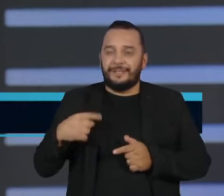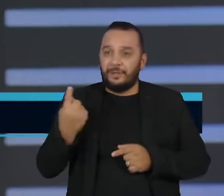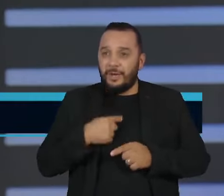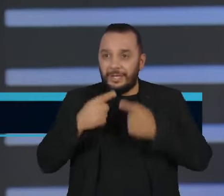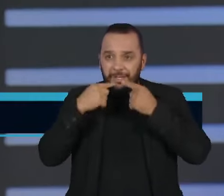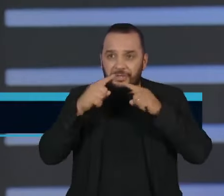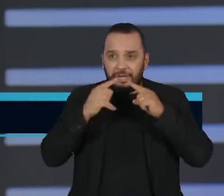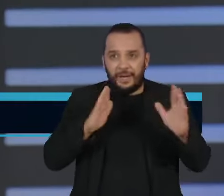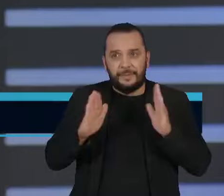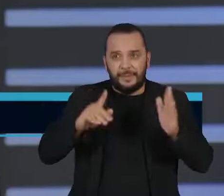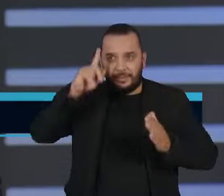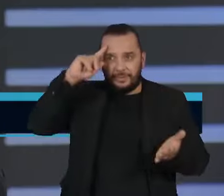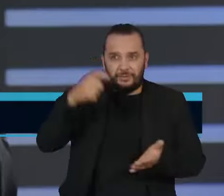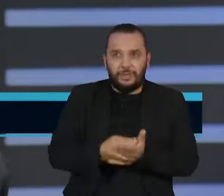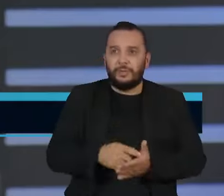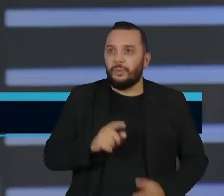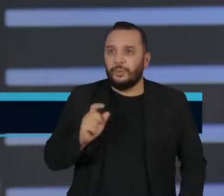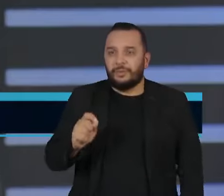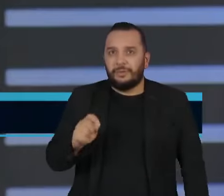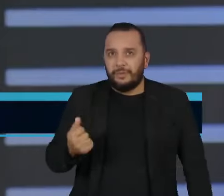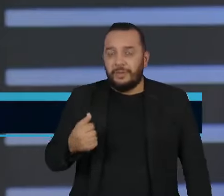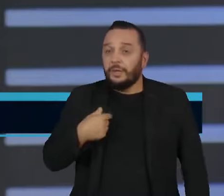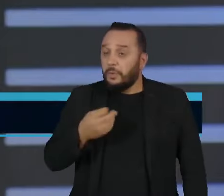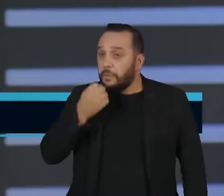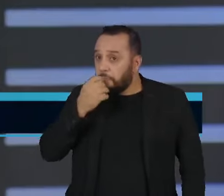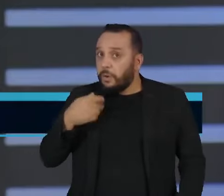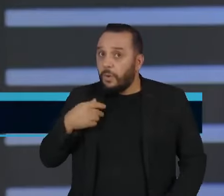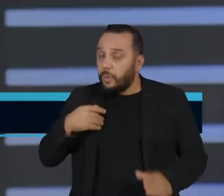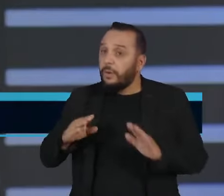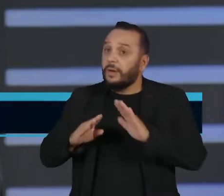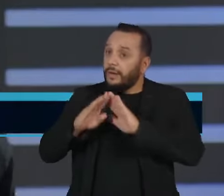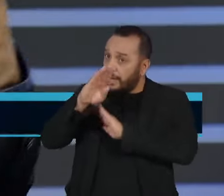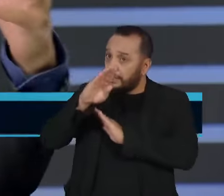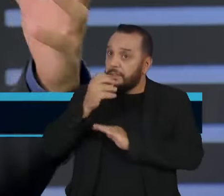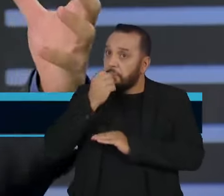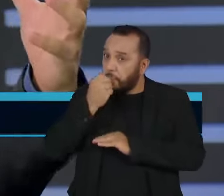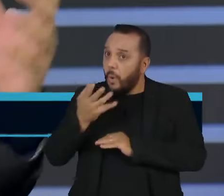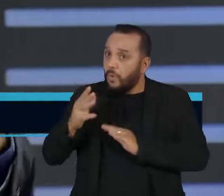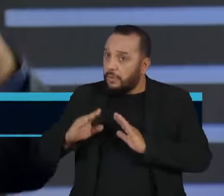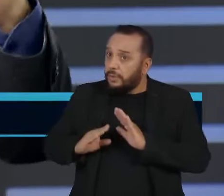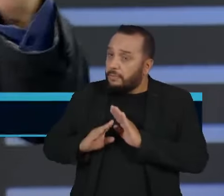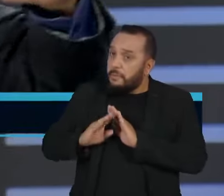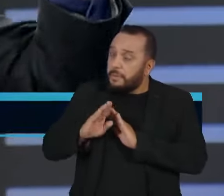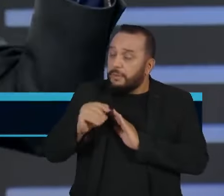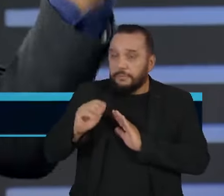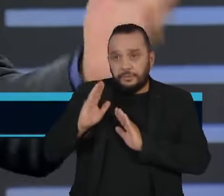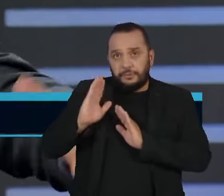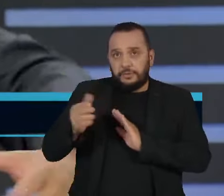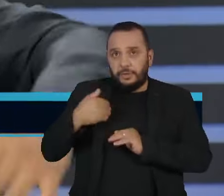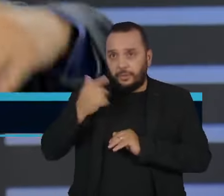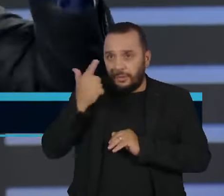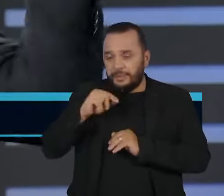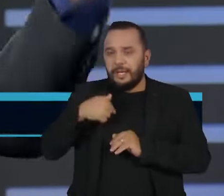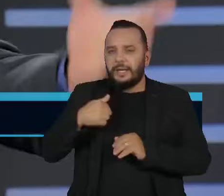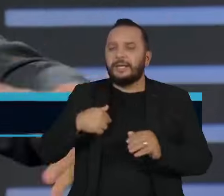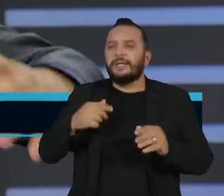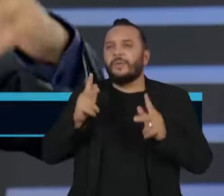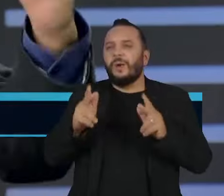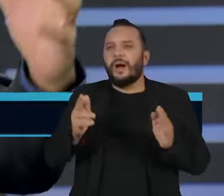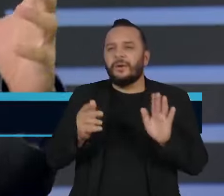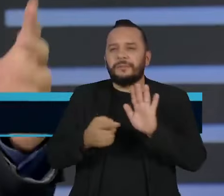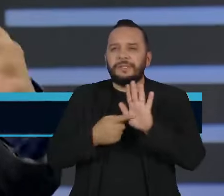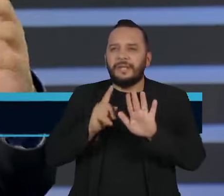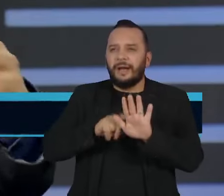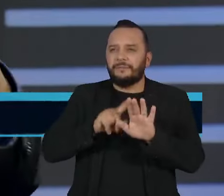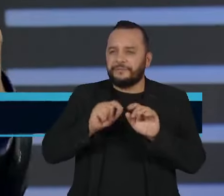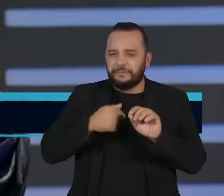ditadura militar, de que o bolo cresce. O problema é que a maior parte do bolo, as fatias suculentas, a